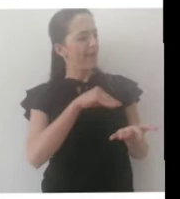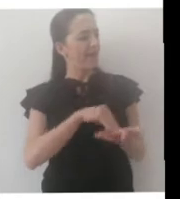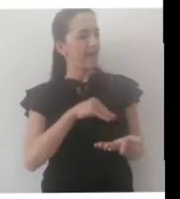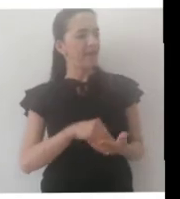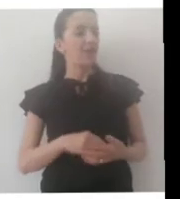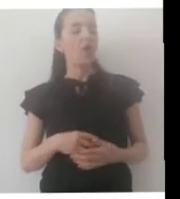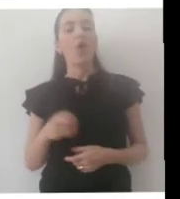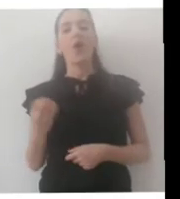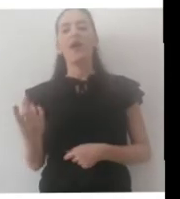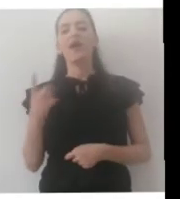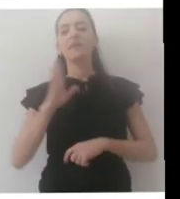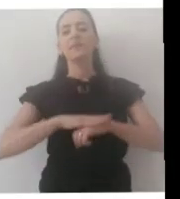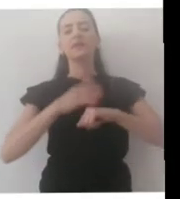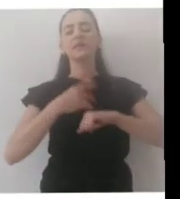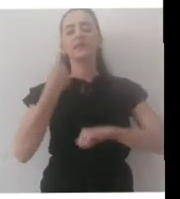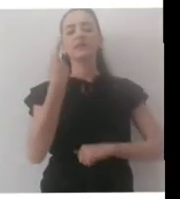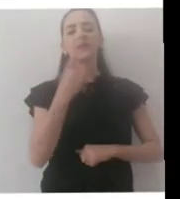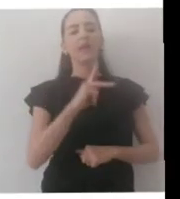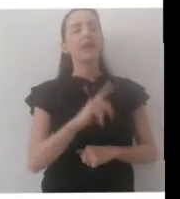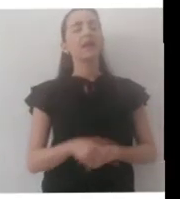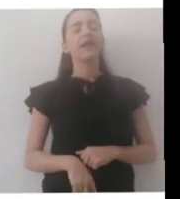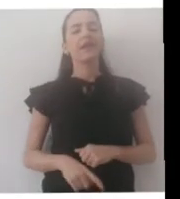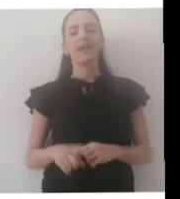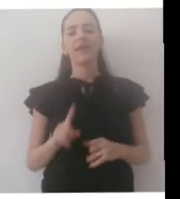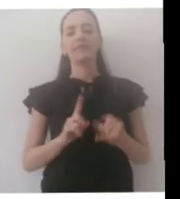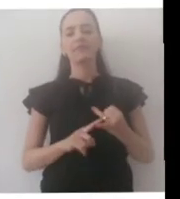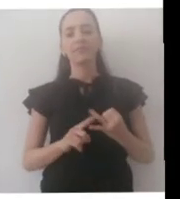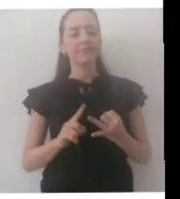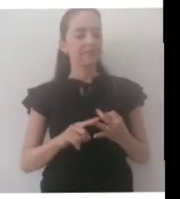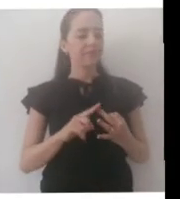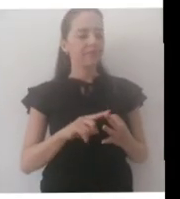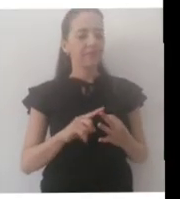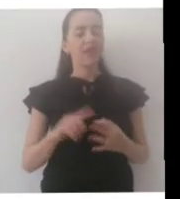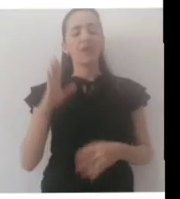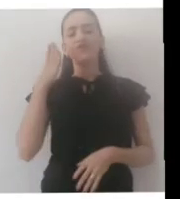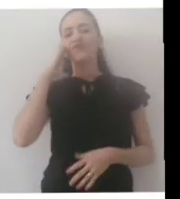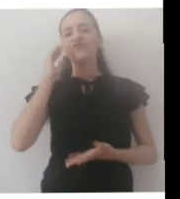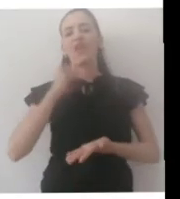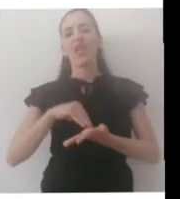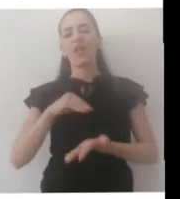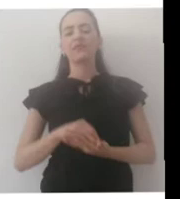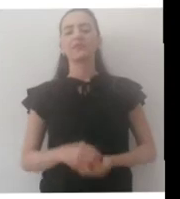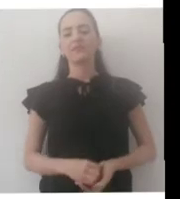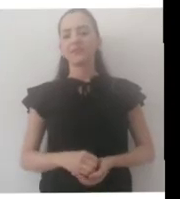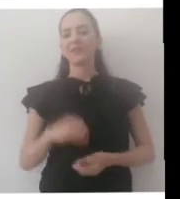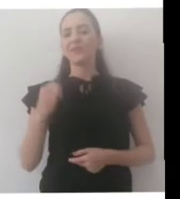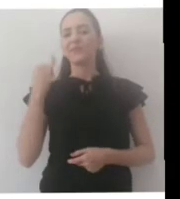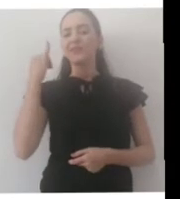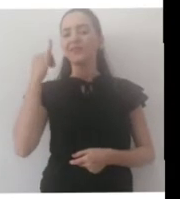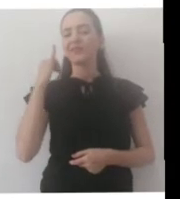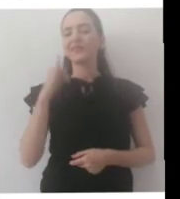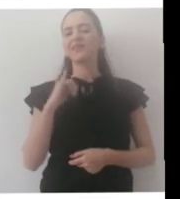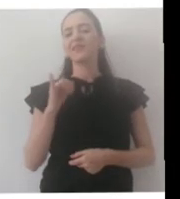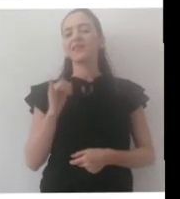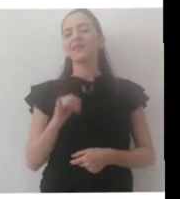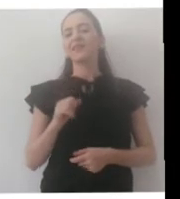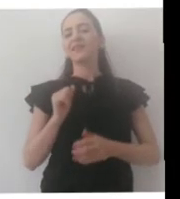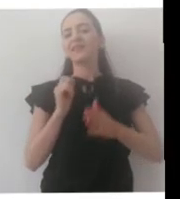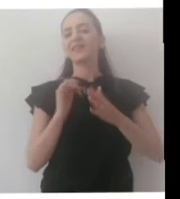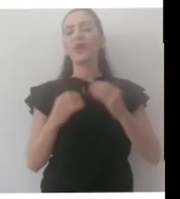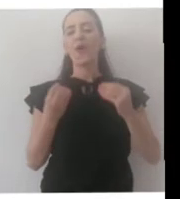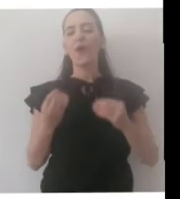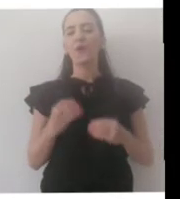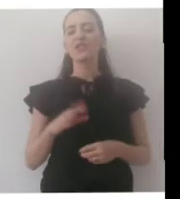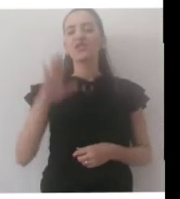isso? Vai dizer a criança que faltou um guardanapo ou deixa a criança sozinha ver quantos guardanapos tem? Por isso que atividades como a chamadinha